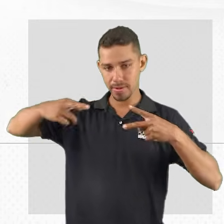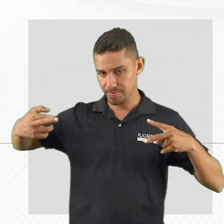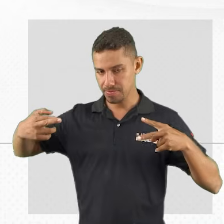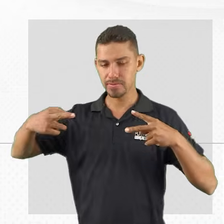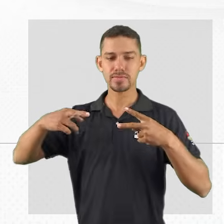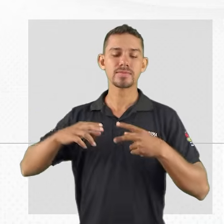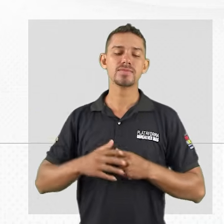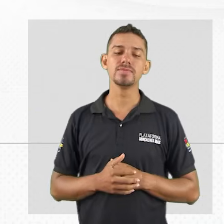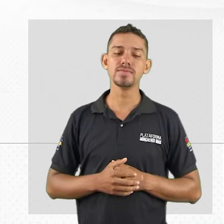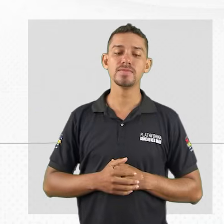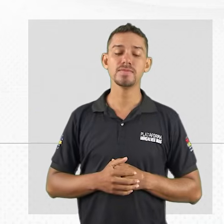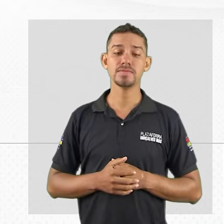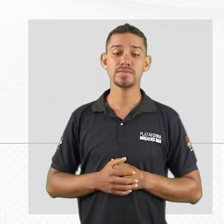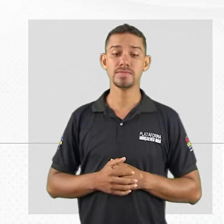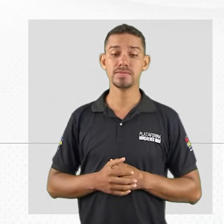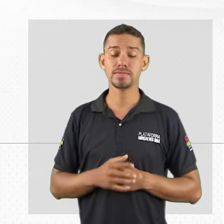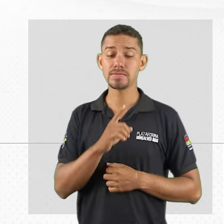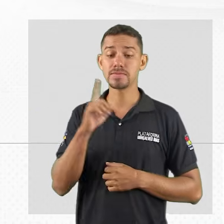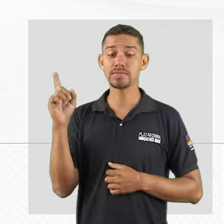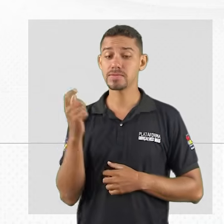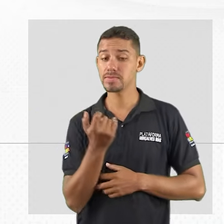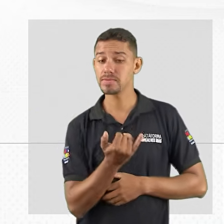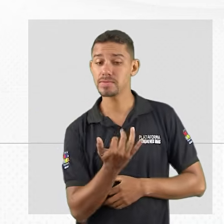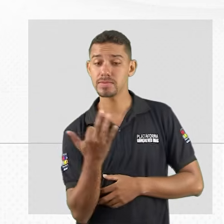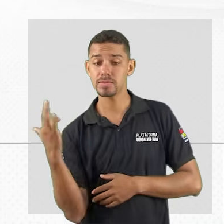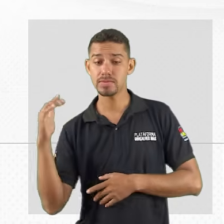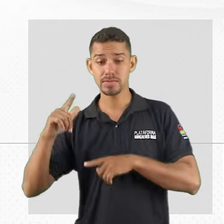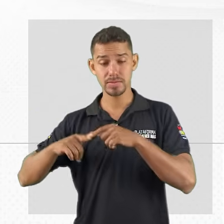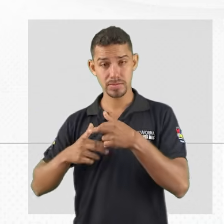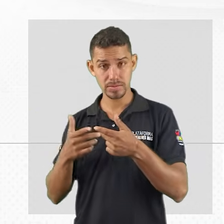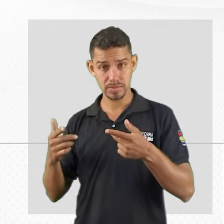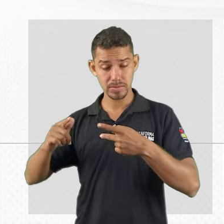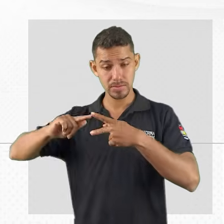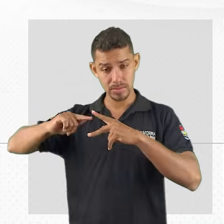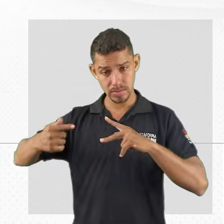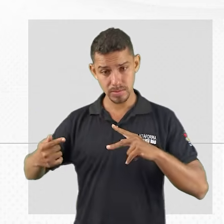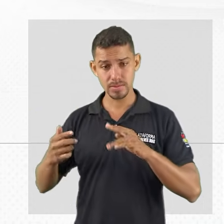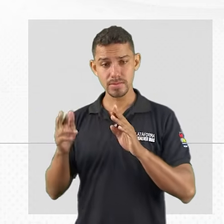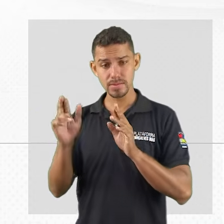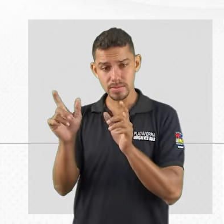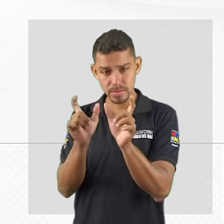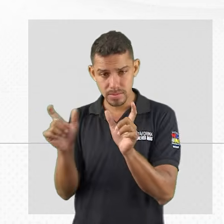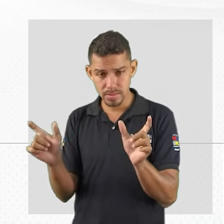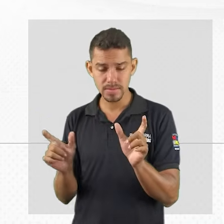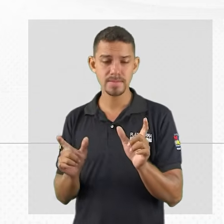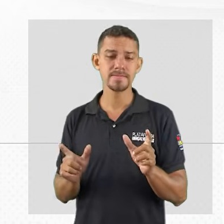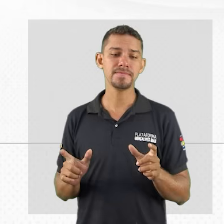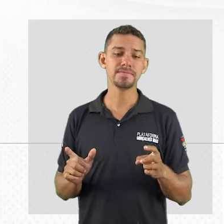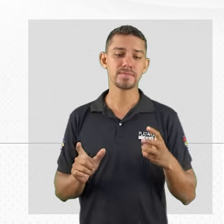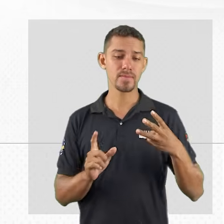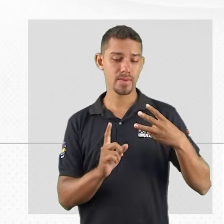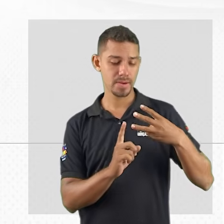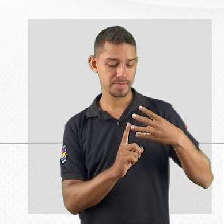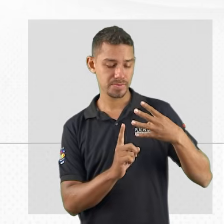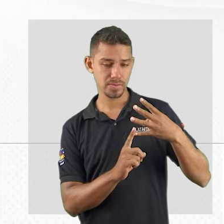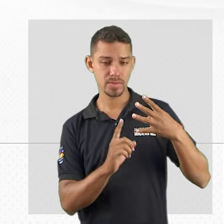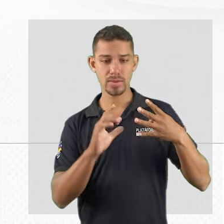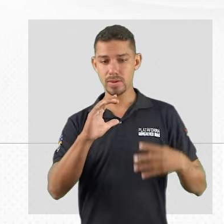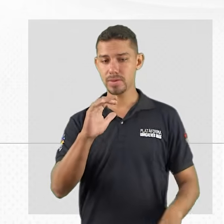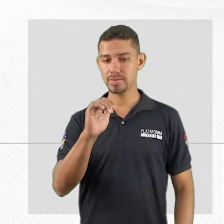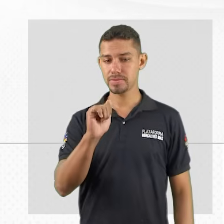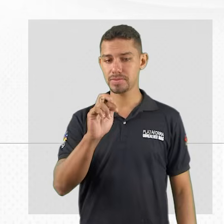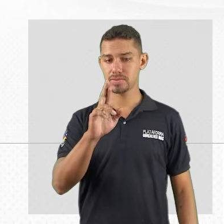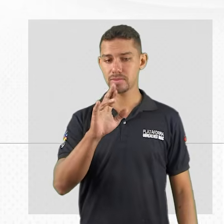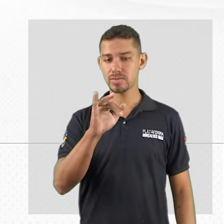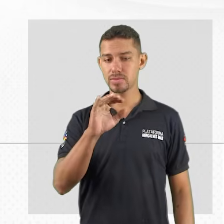o RNA. E a quantidade desse material genético, essa diferença de quantidade, tá? E também um pouquinho do